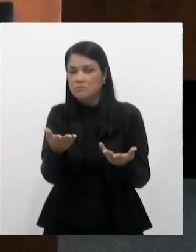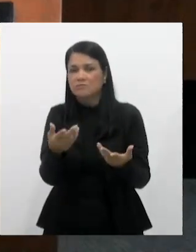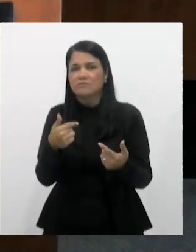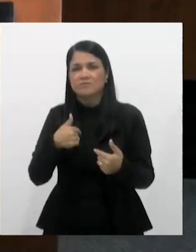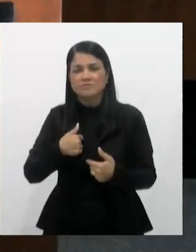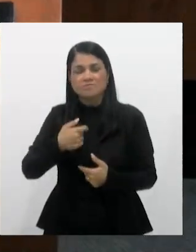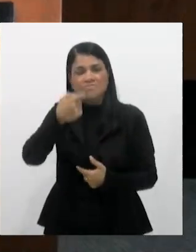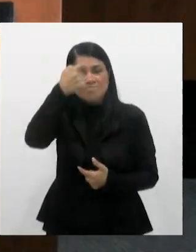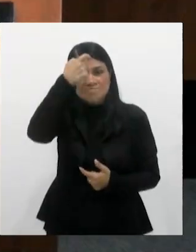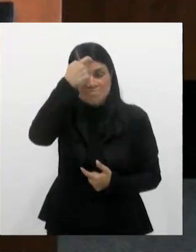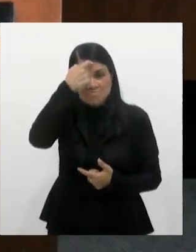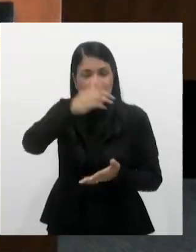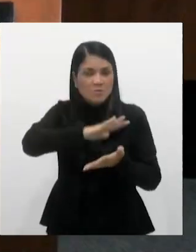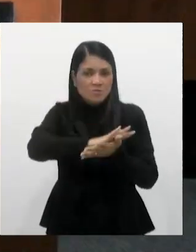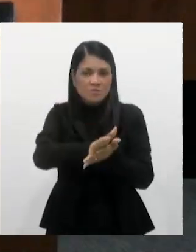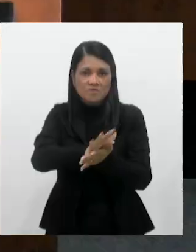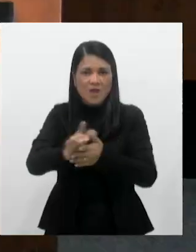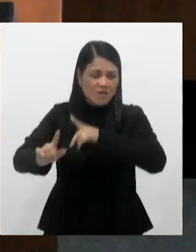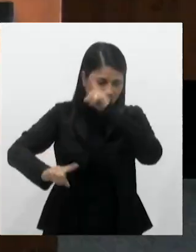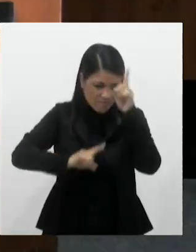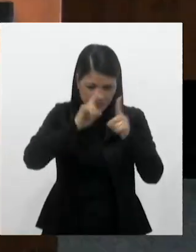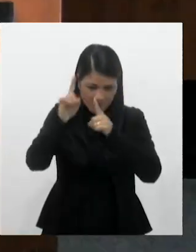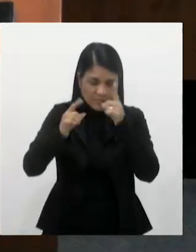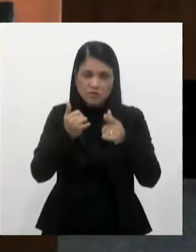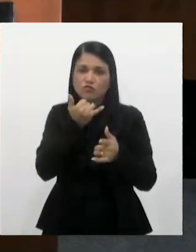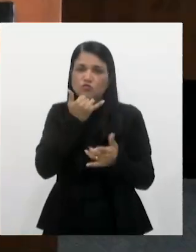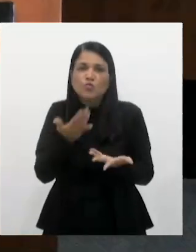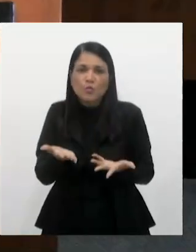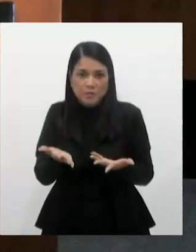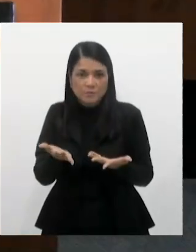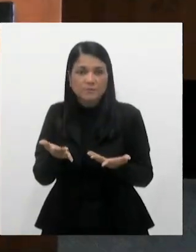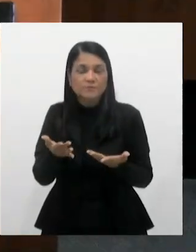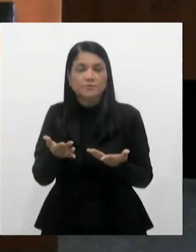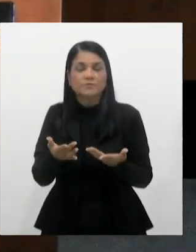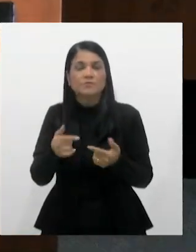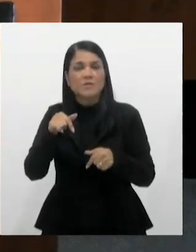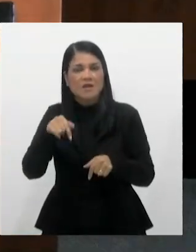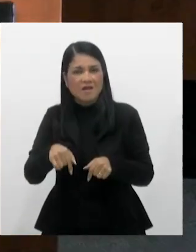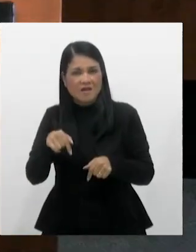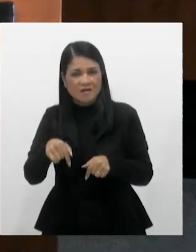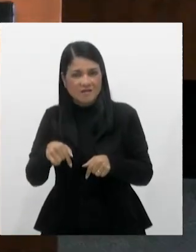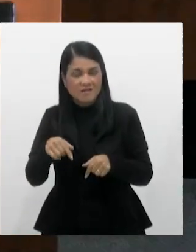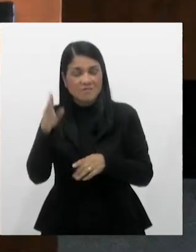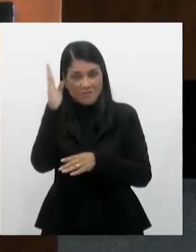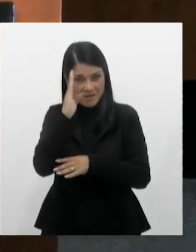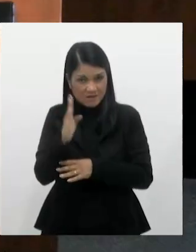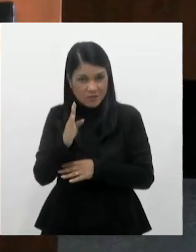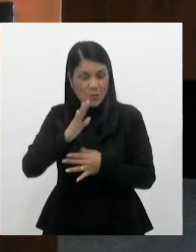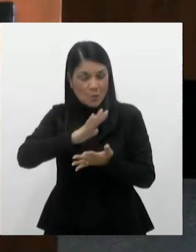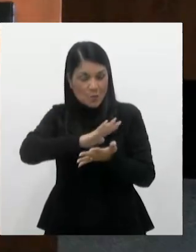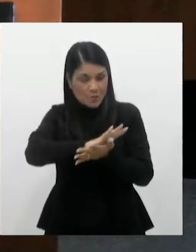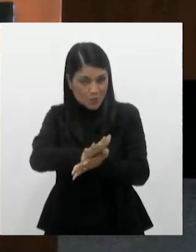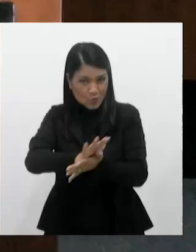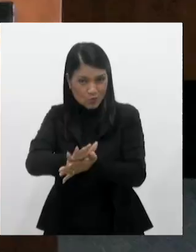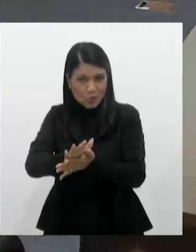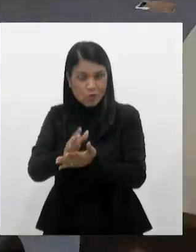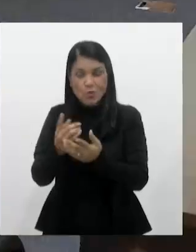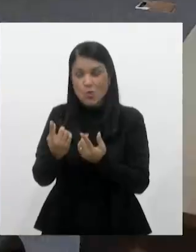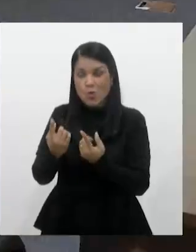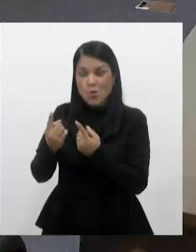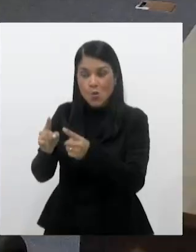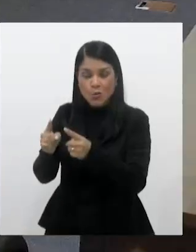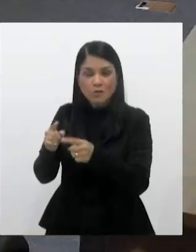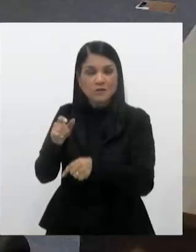mente preconceituosa inventa pretexto para tudo. Aqui nós temos uns tipos de preconceito, por exemplo, contra